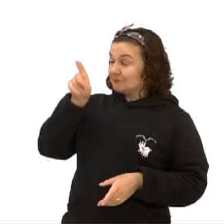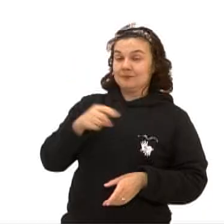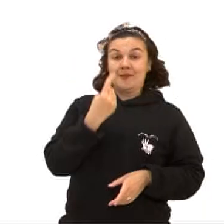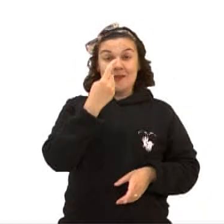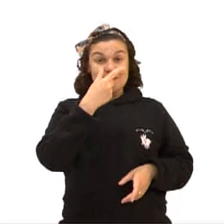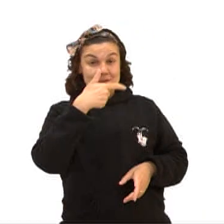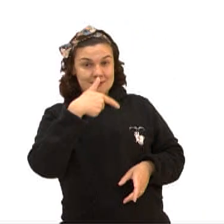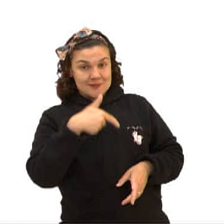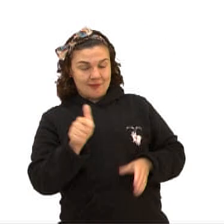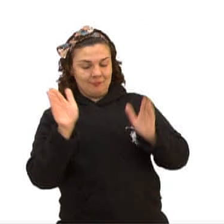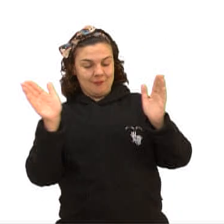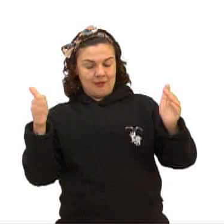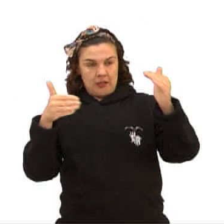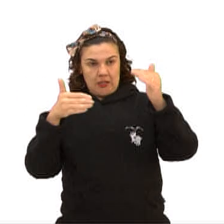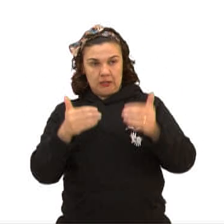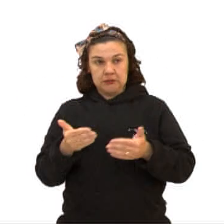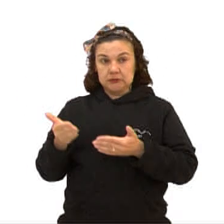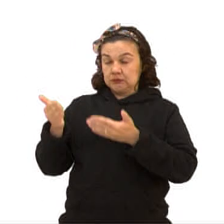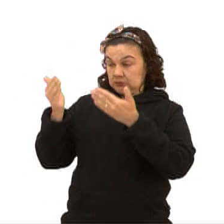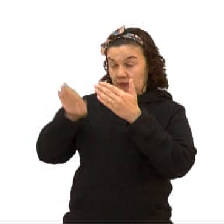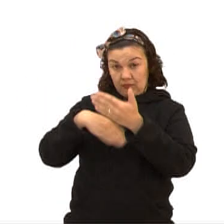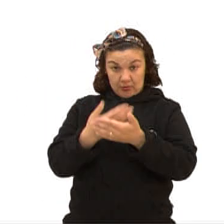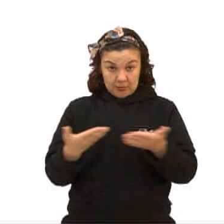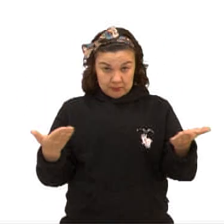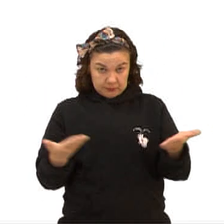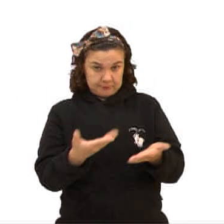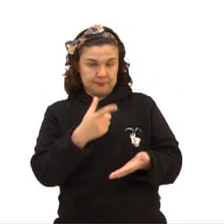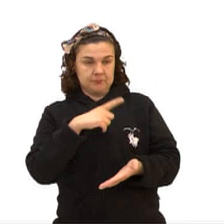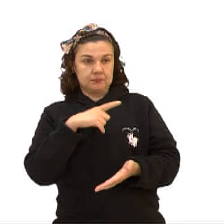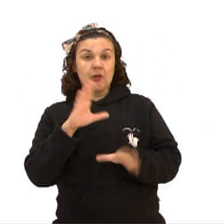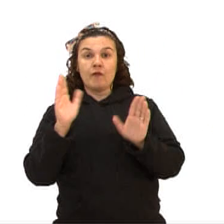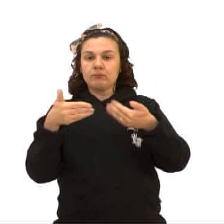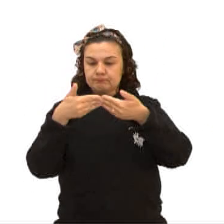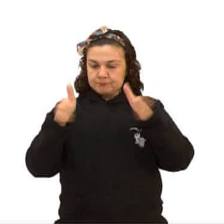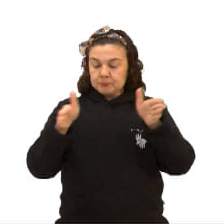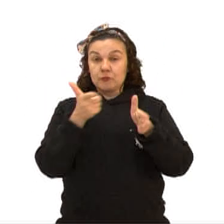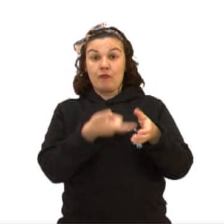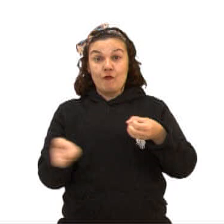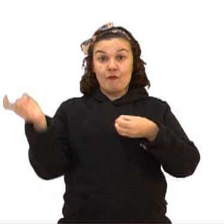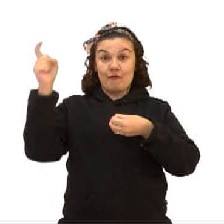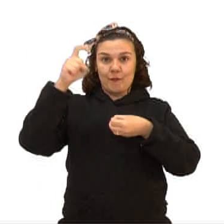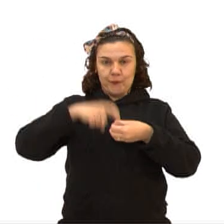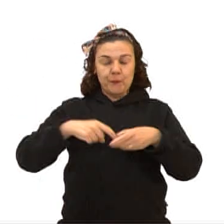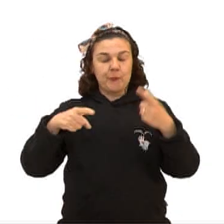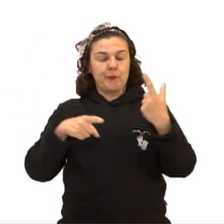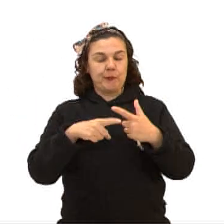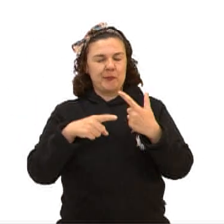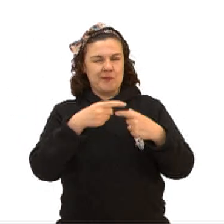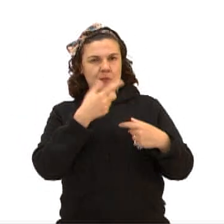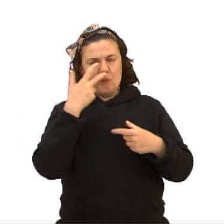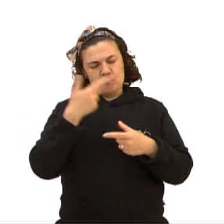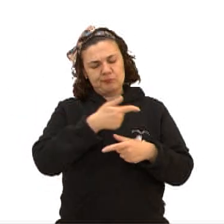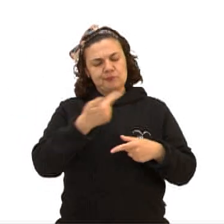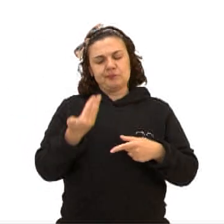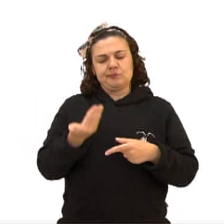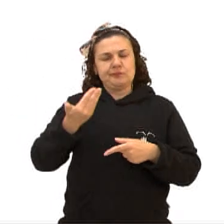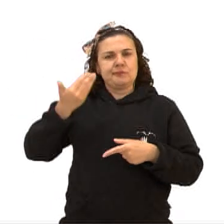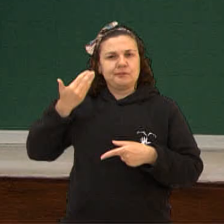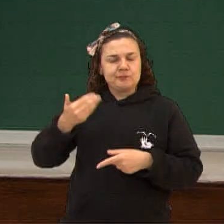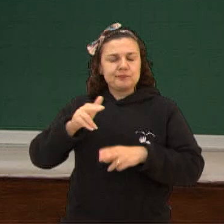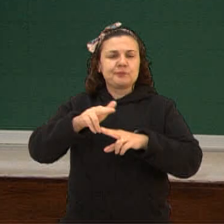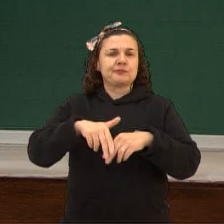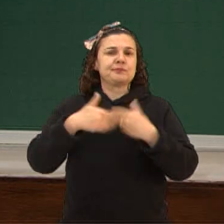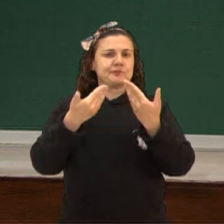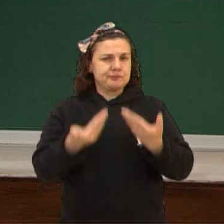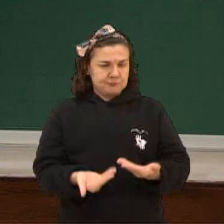das águas é aqui, nós temos esse reservatório, ele existe ainda, foi ativado agora, há algumas semanas, teve que ser ativado